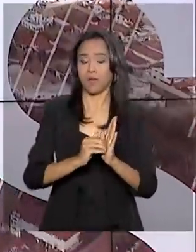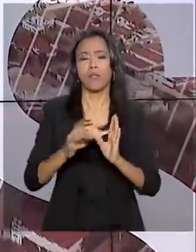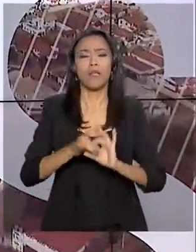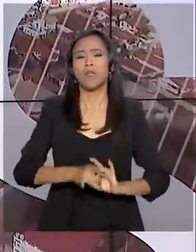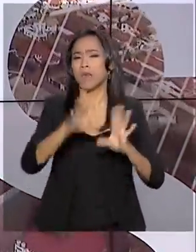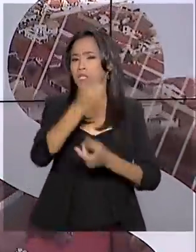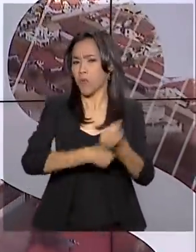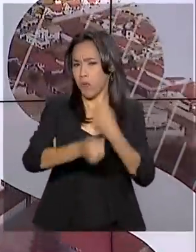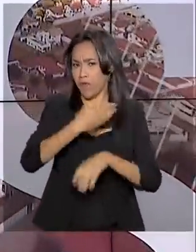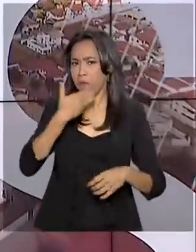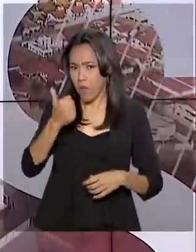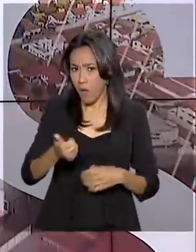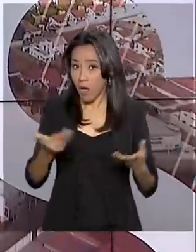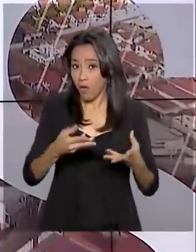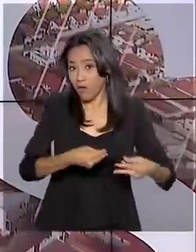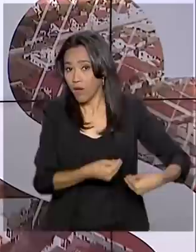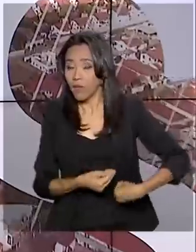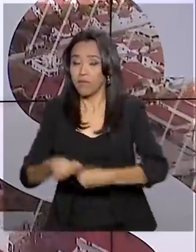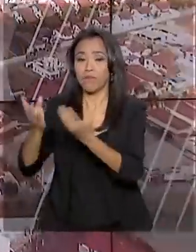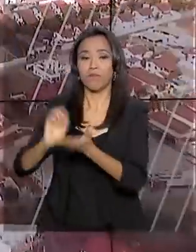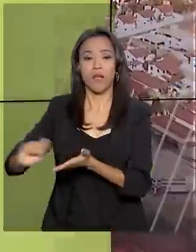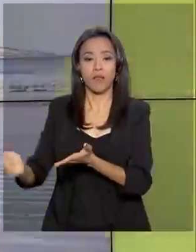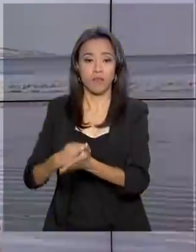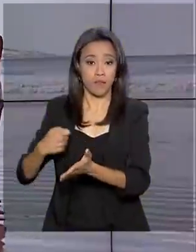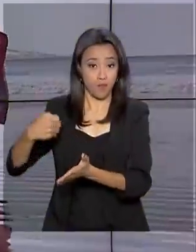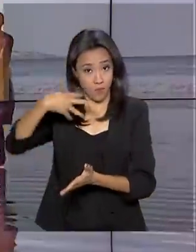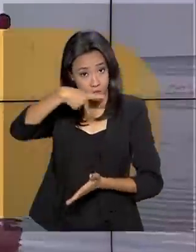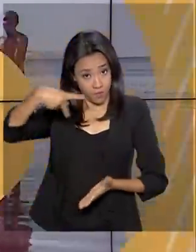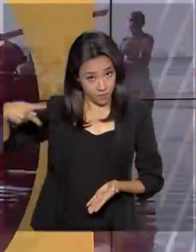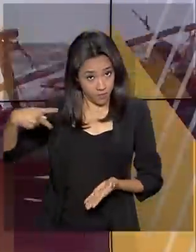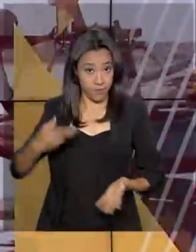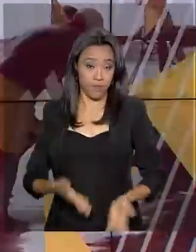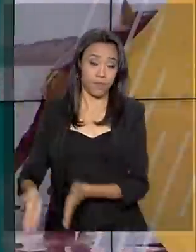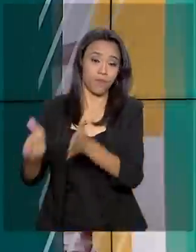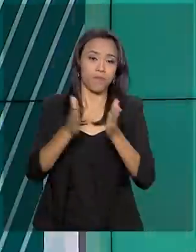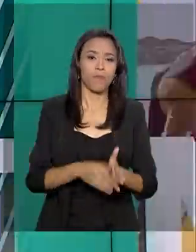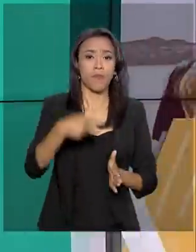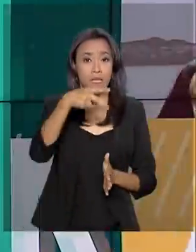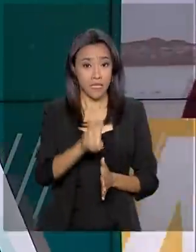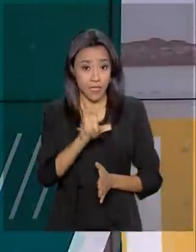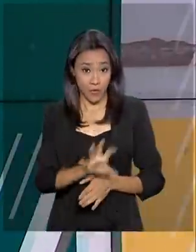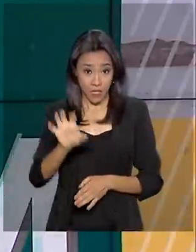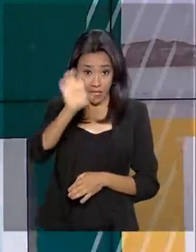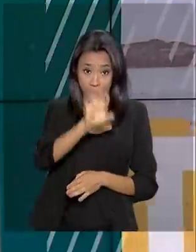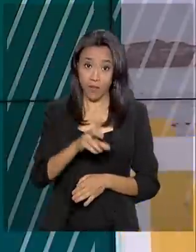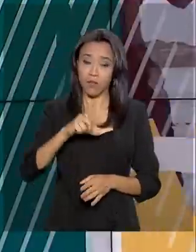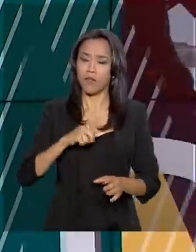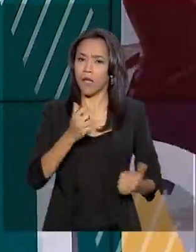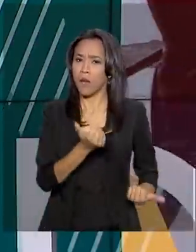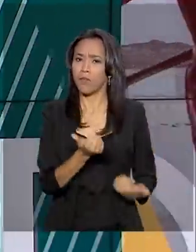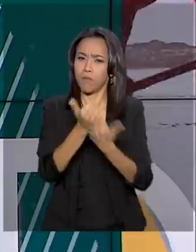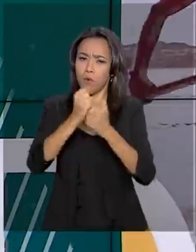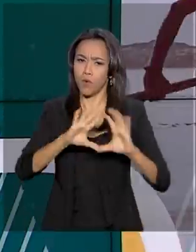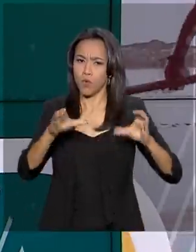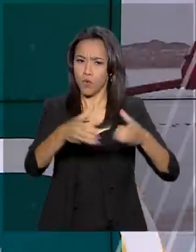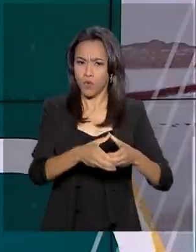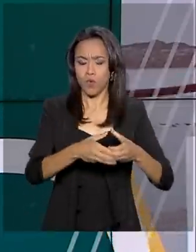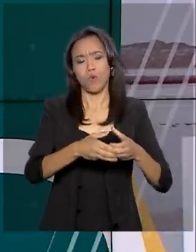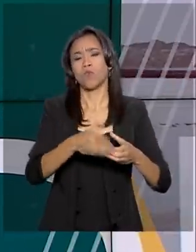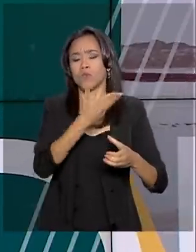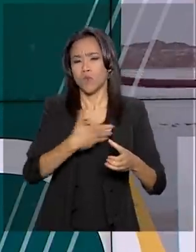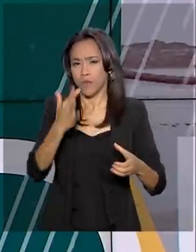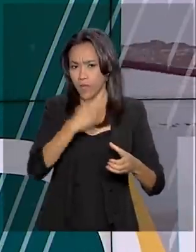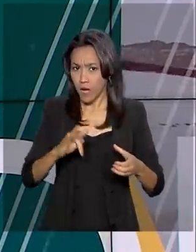o ambiente de negócios segue para a sanção presidencial. E veja também, 5 estados vão ter apoio da Força Nacional no combate à